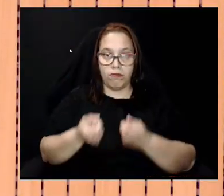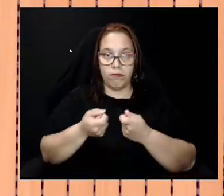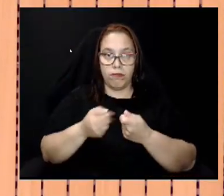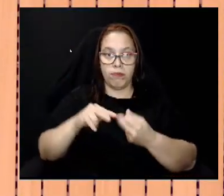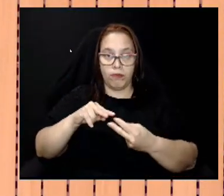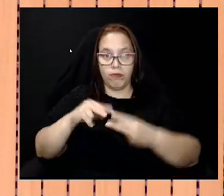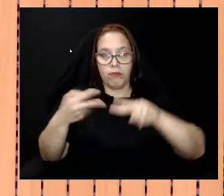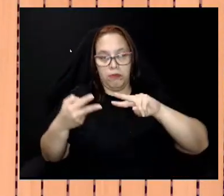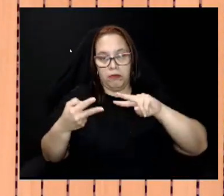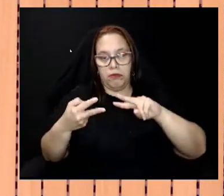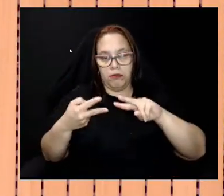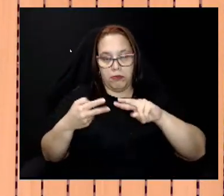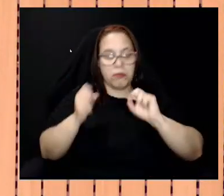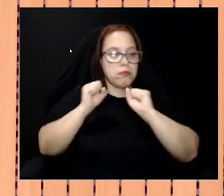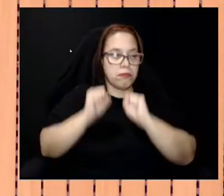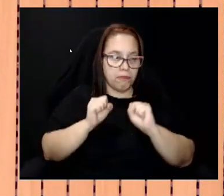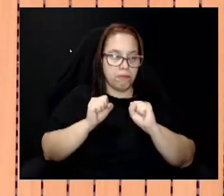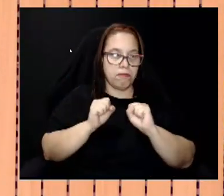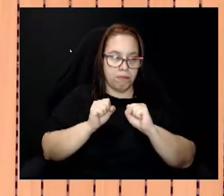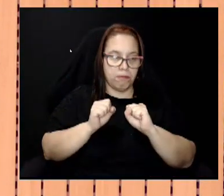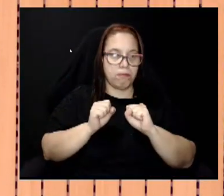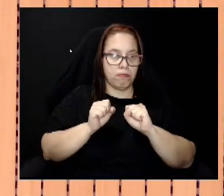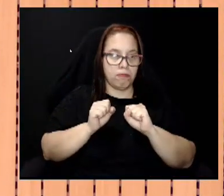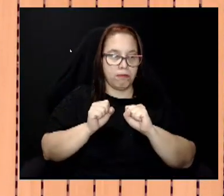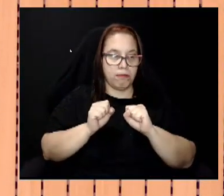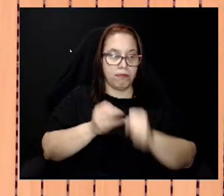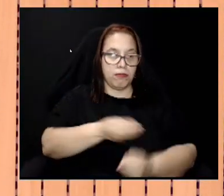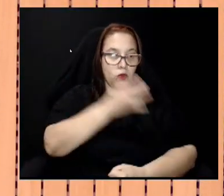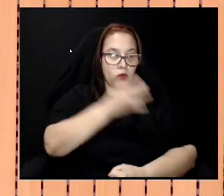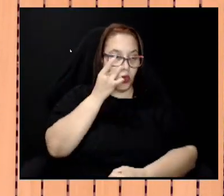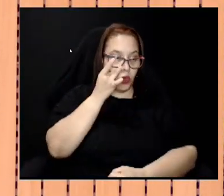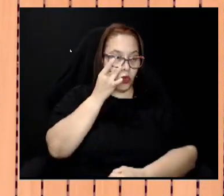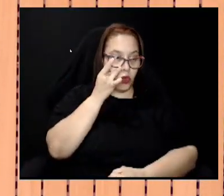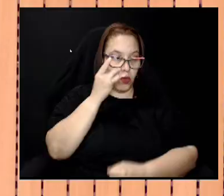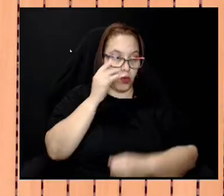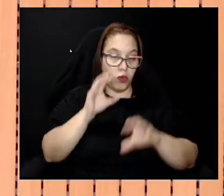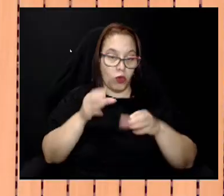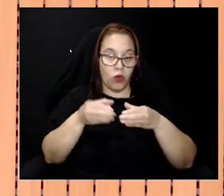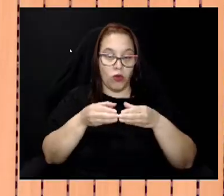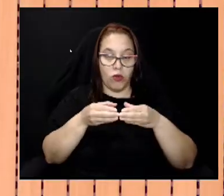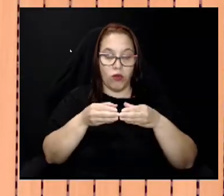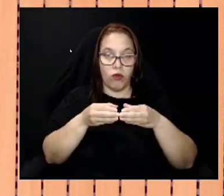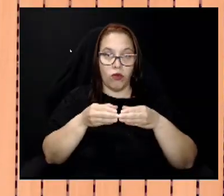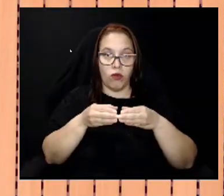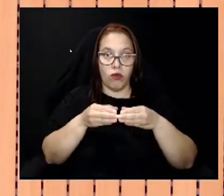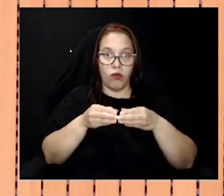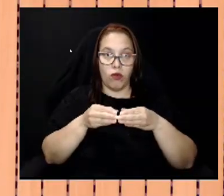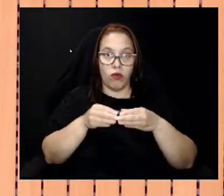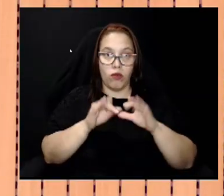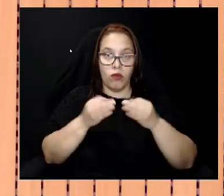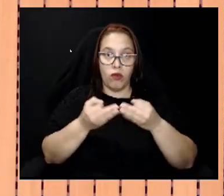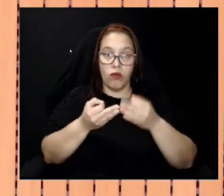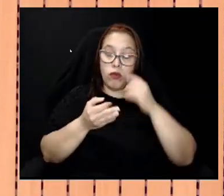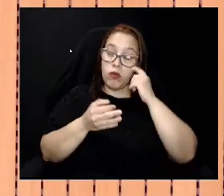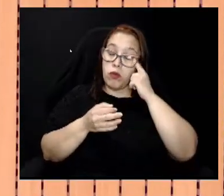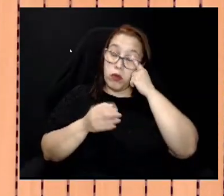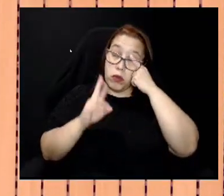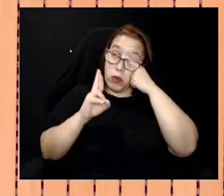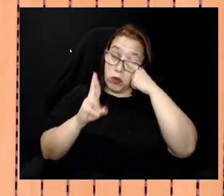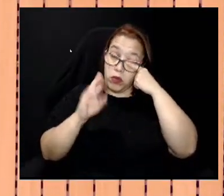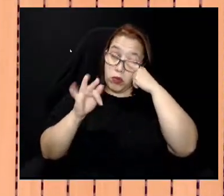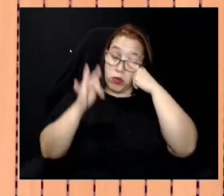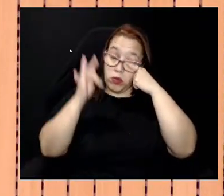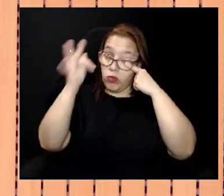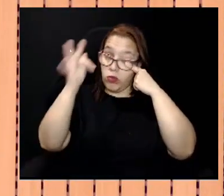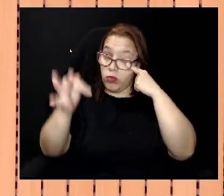que pode estar presente em outros membros da família. A gente espera que no futuro a gente tenha